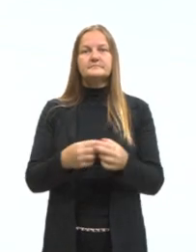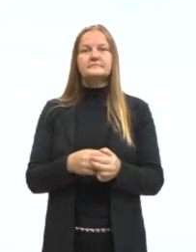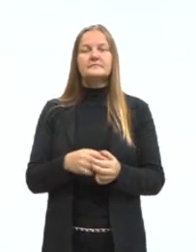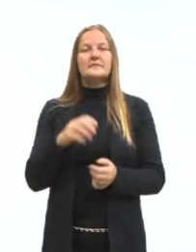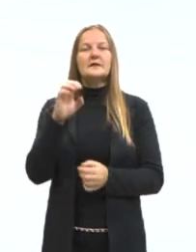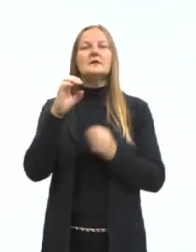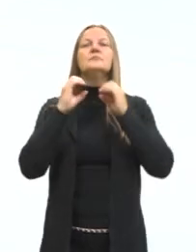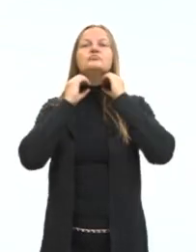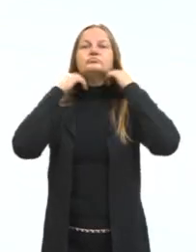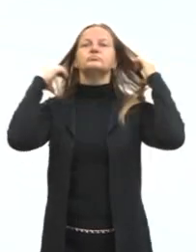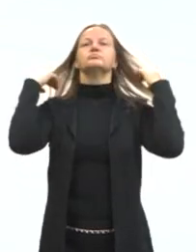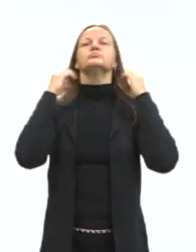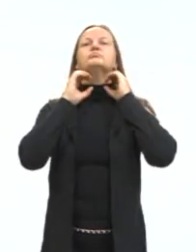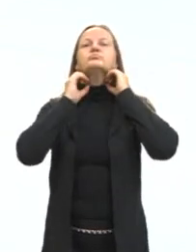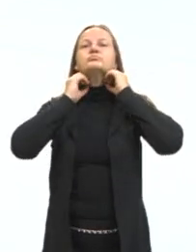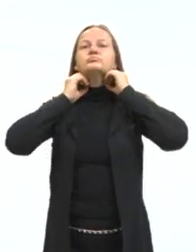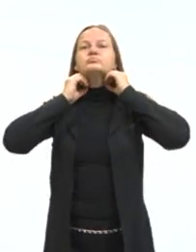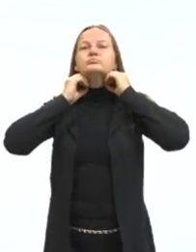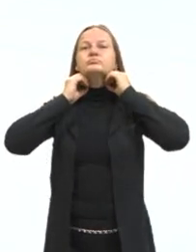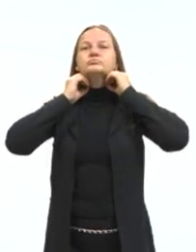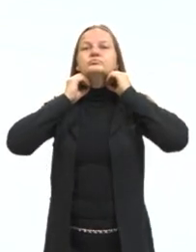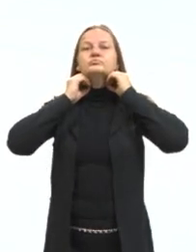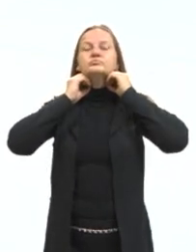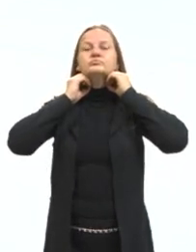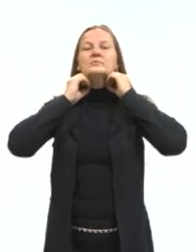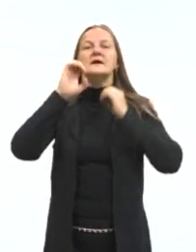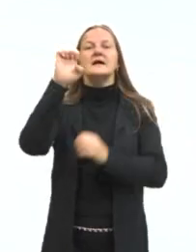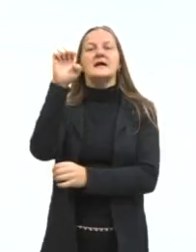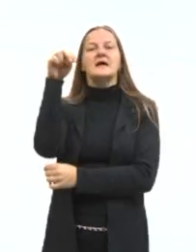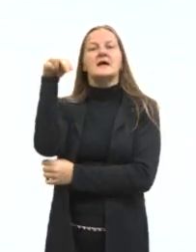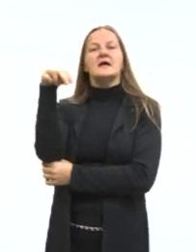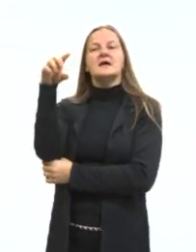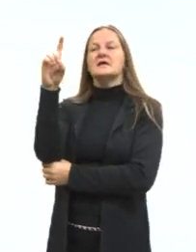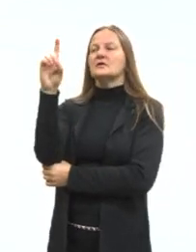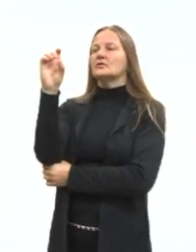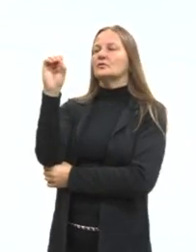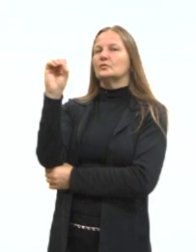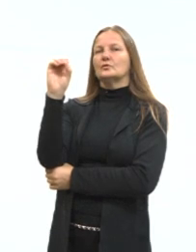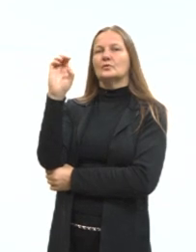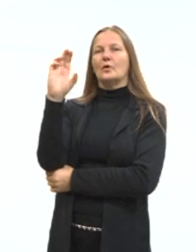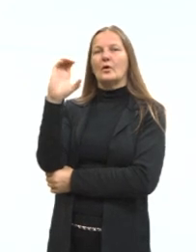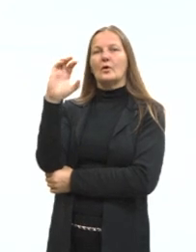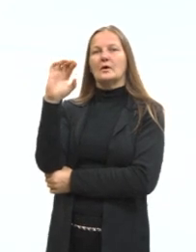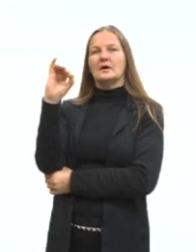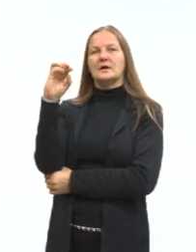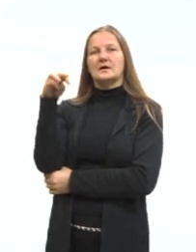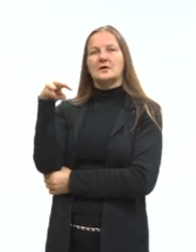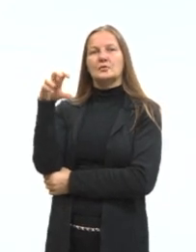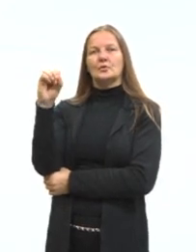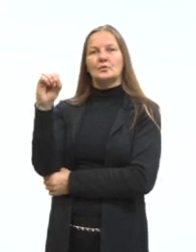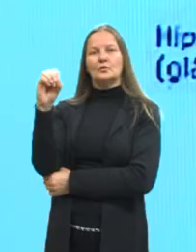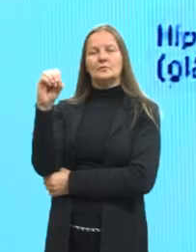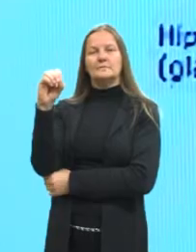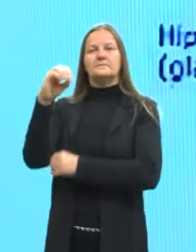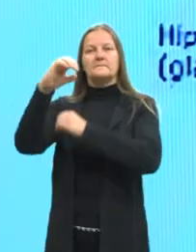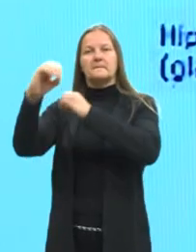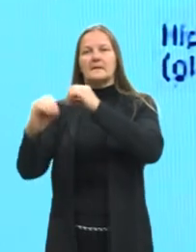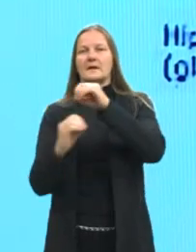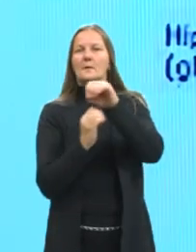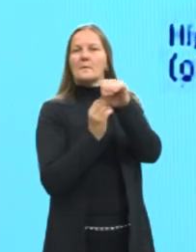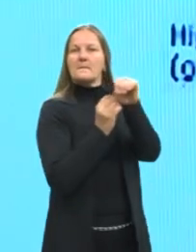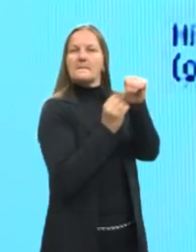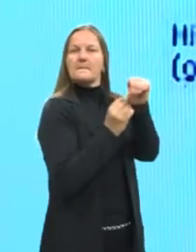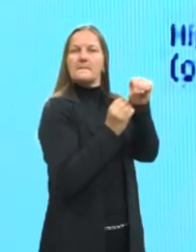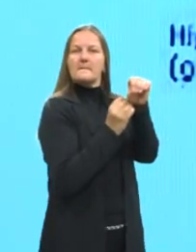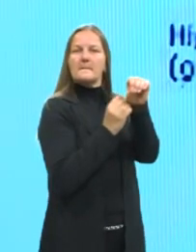o sistema endócrino tá eles são coladinho Sally grupo irmãos tá e o hipotálamo que faz essa união e